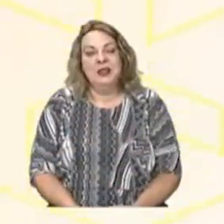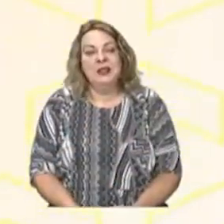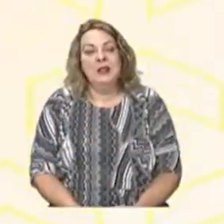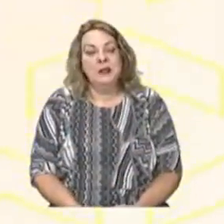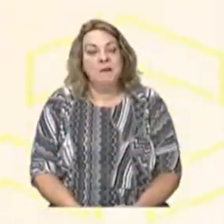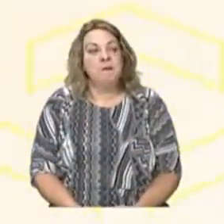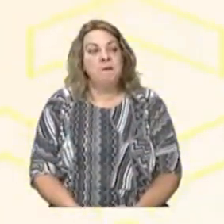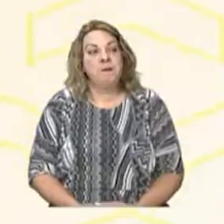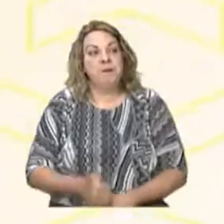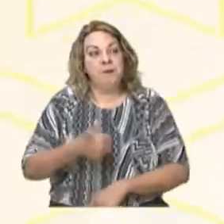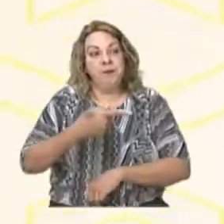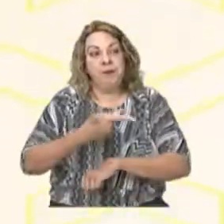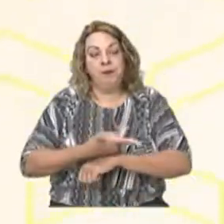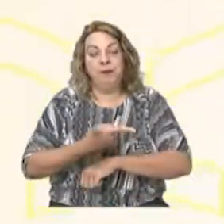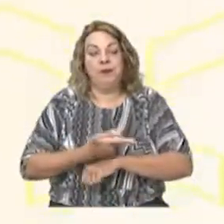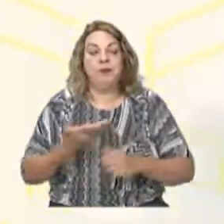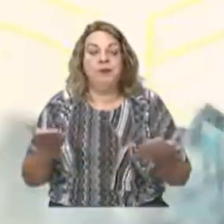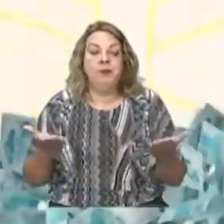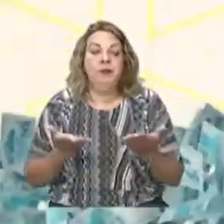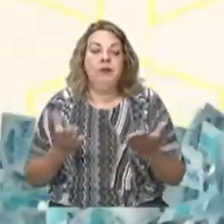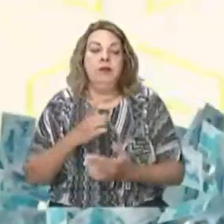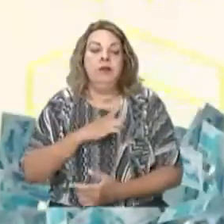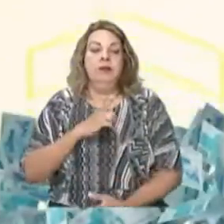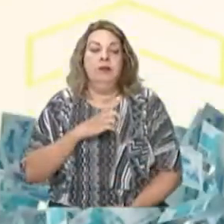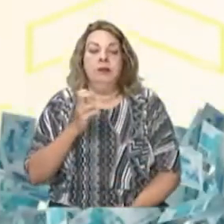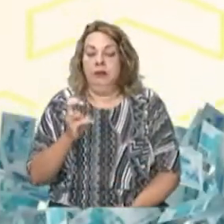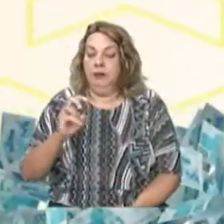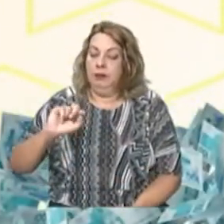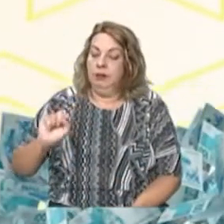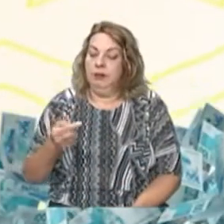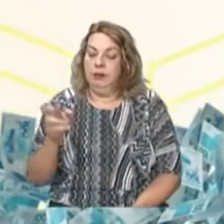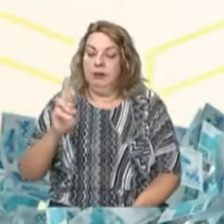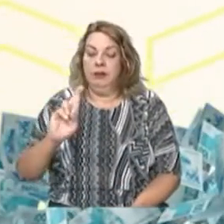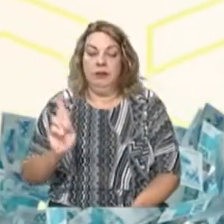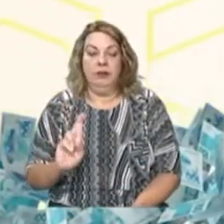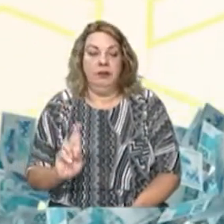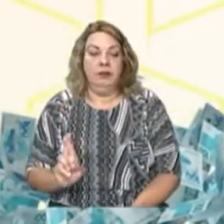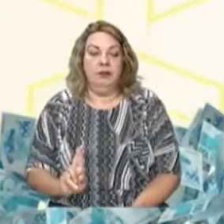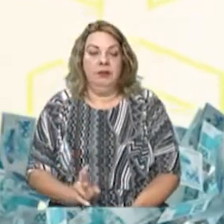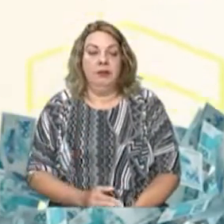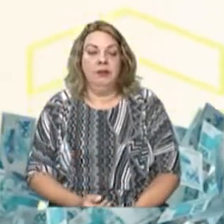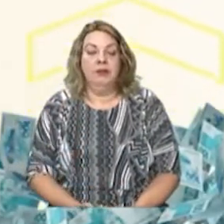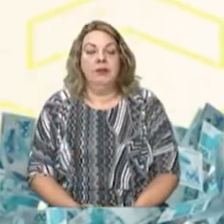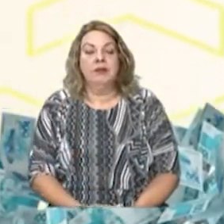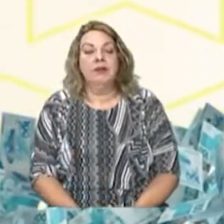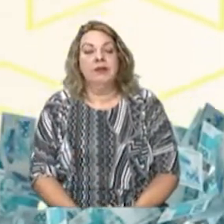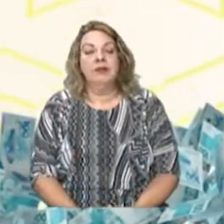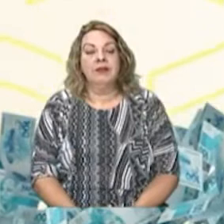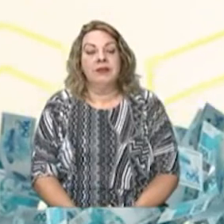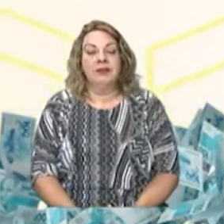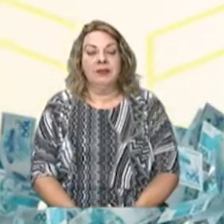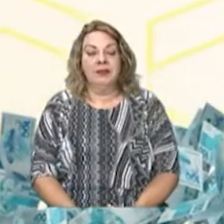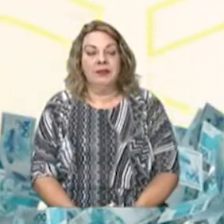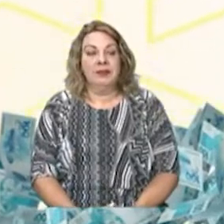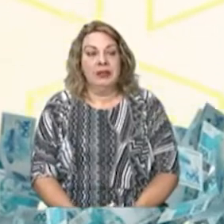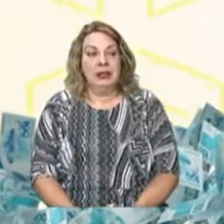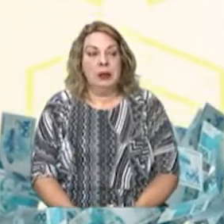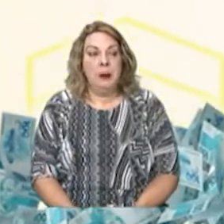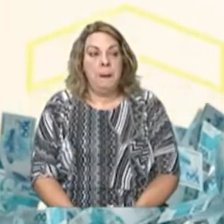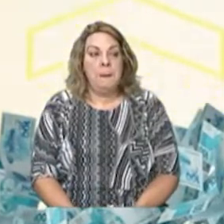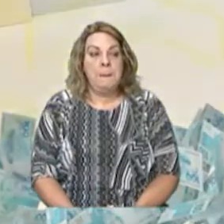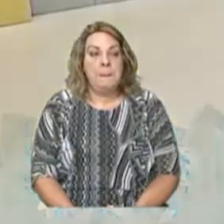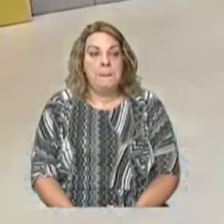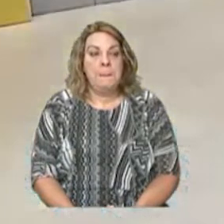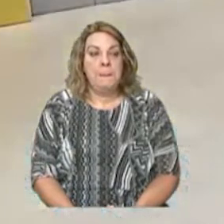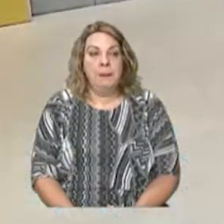Primeiro prêmio! Simbora! No primeiro prêmio de hoje, tem 5 mil reais. 5 mil reais agora, no primeiro prêmio!